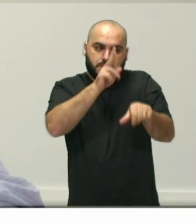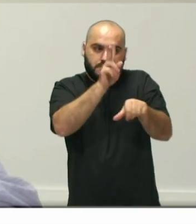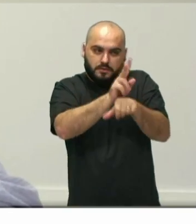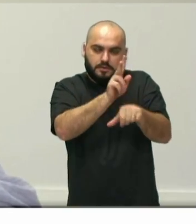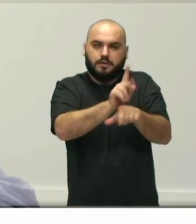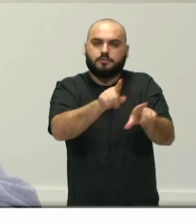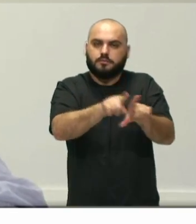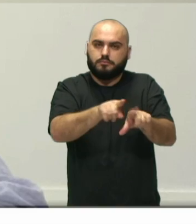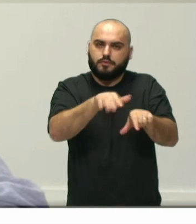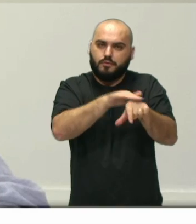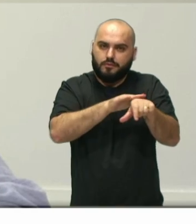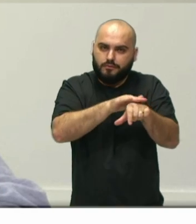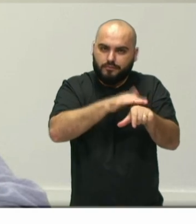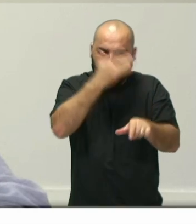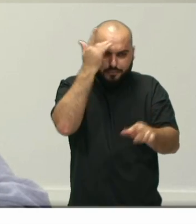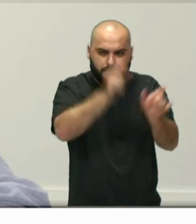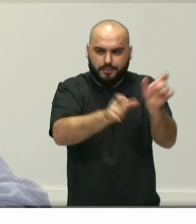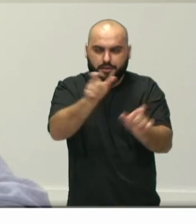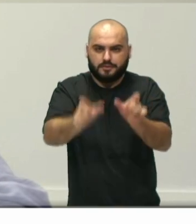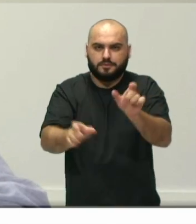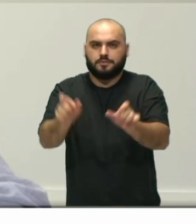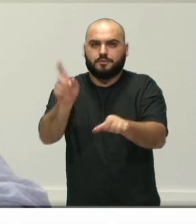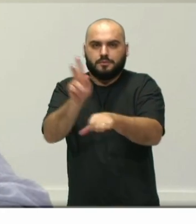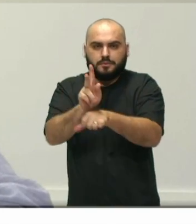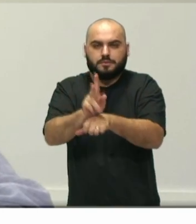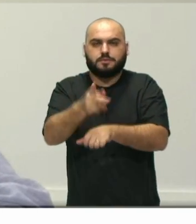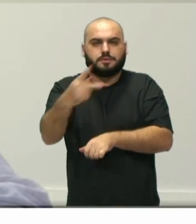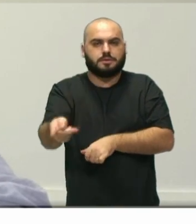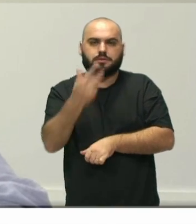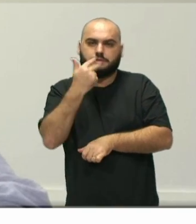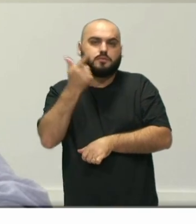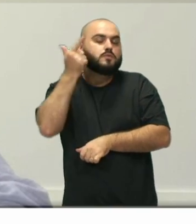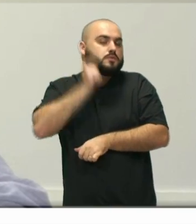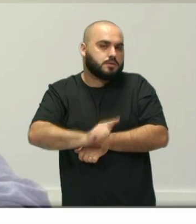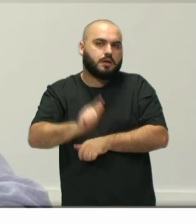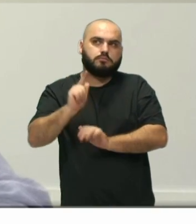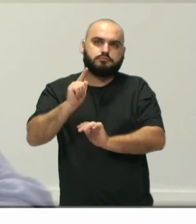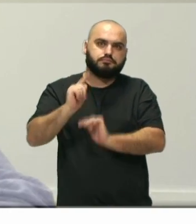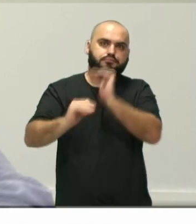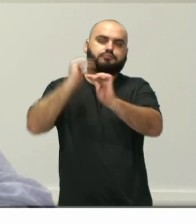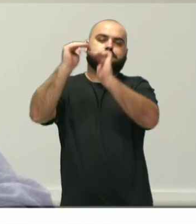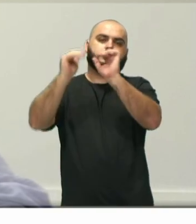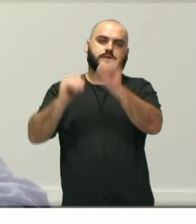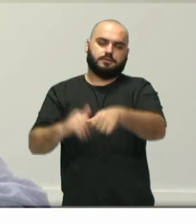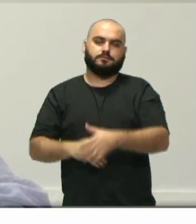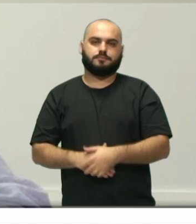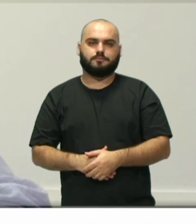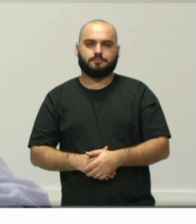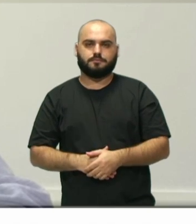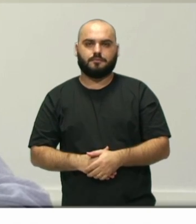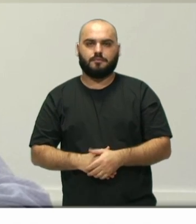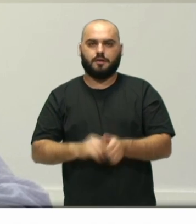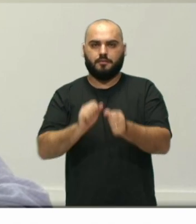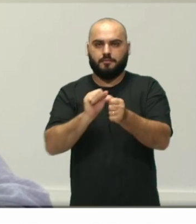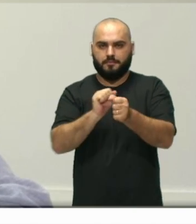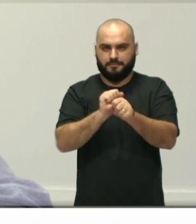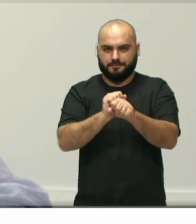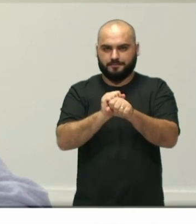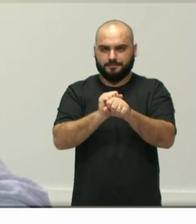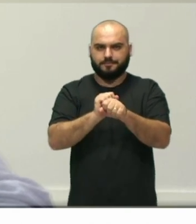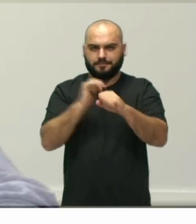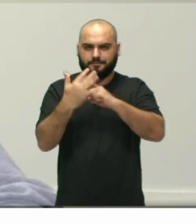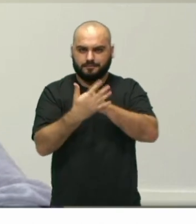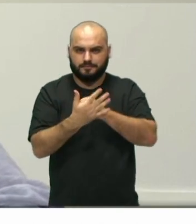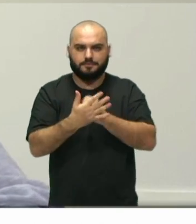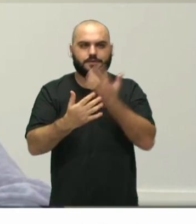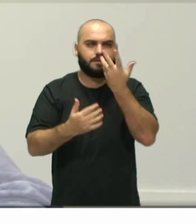com algumas pessoas que cuidam desta área, para que a gente possa evoluir sim, né? Foi muito debatido isso na pandemia, principalmente na questão das crianças,